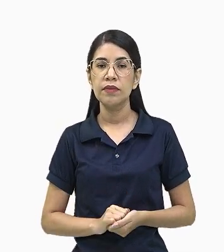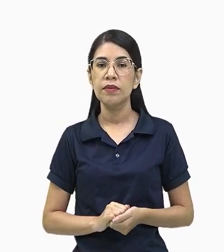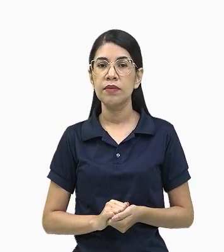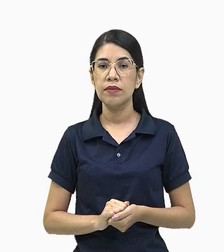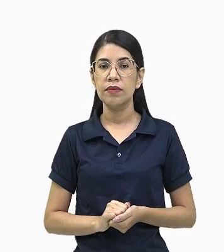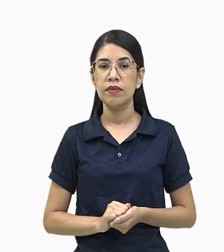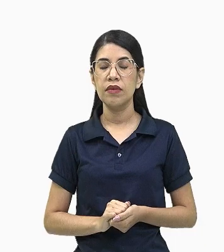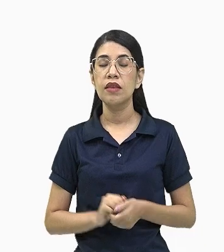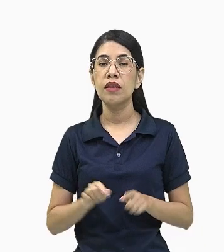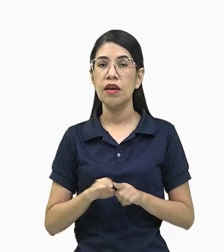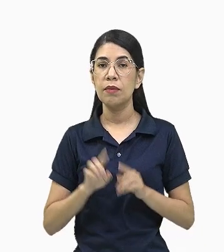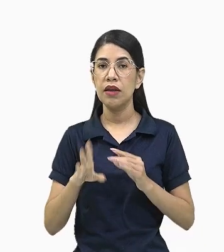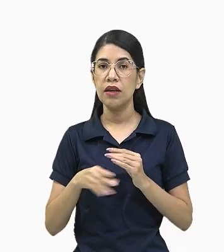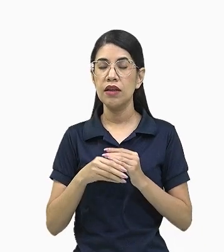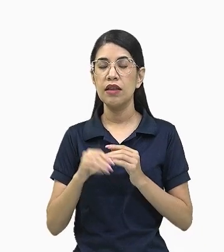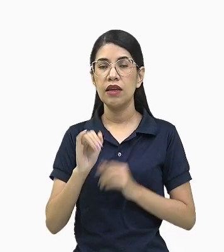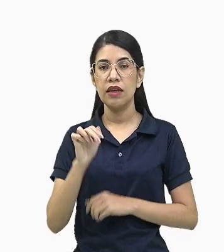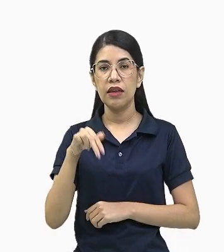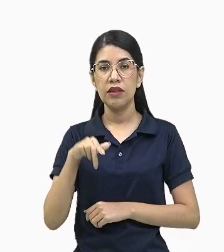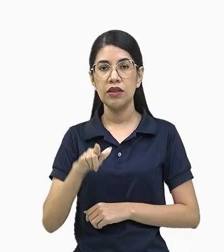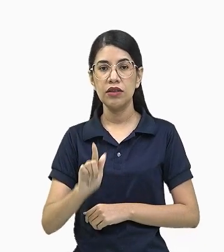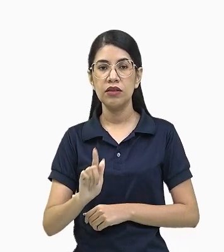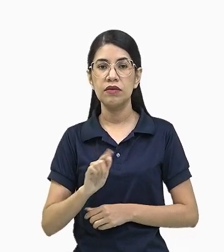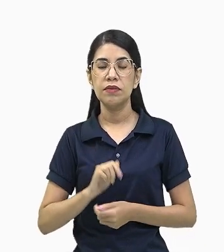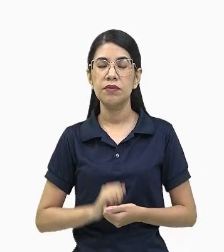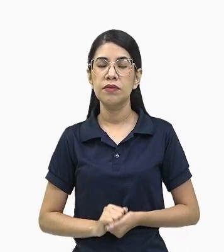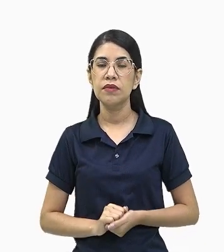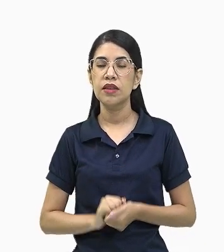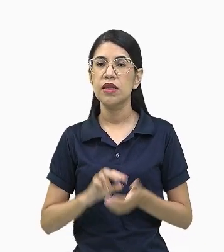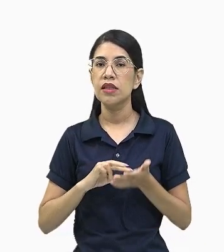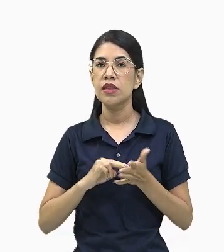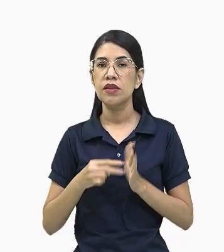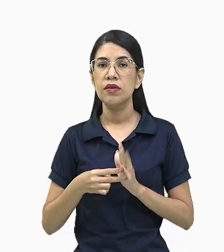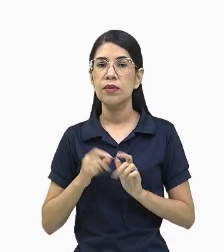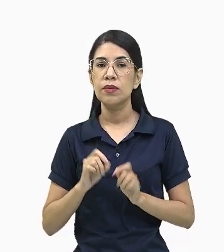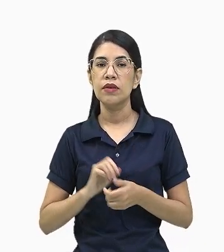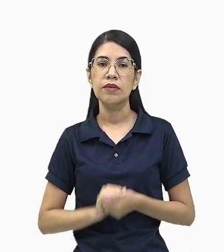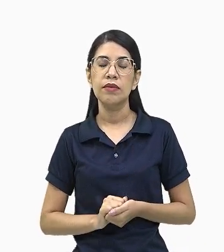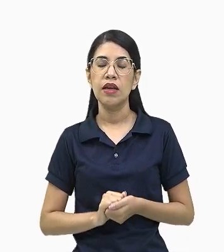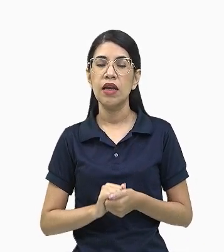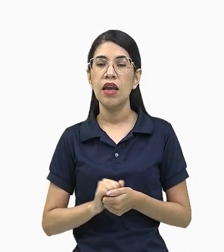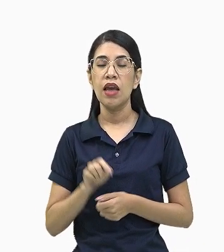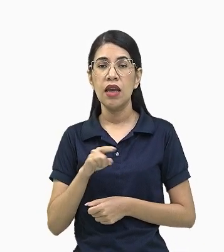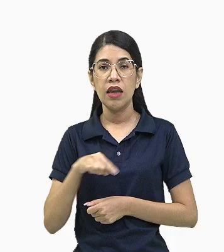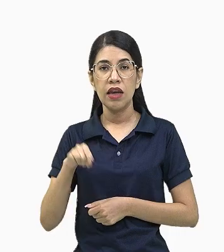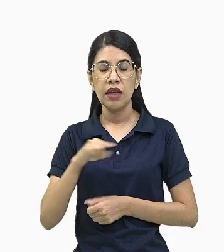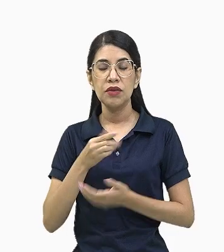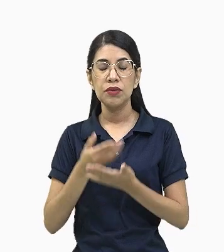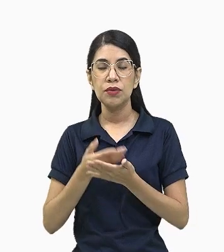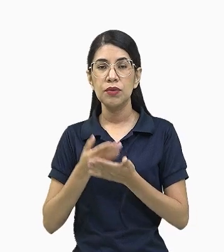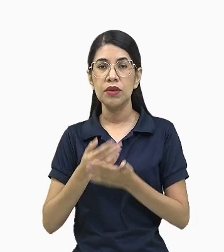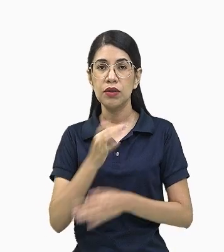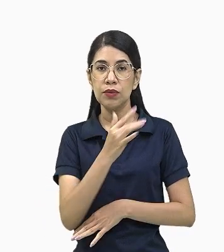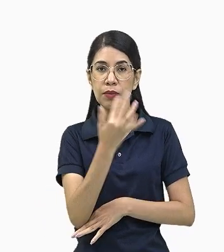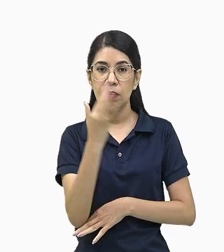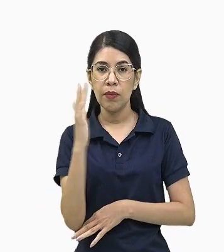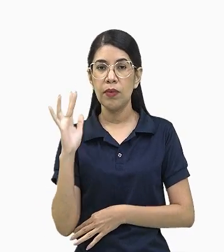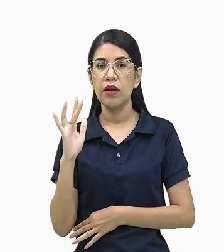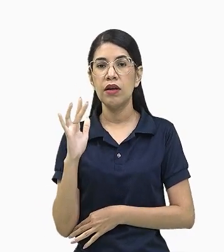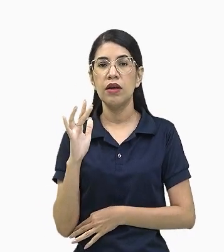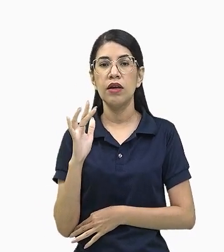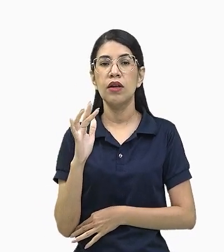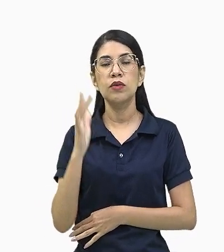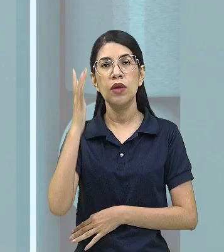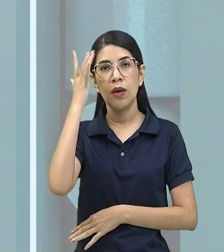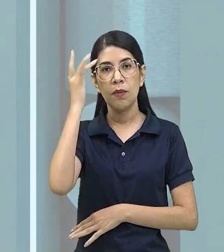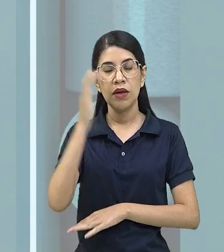com ing, né? Amazon plants all morning. Eles estavam estudando plantas na Amazônia a manhã